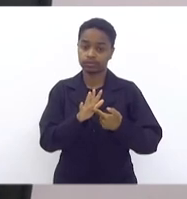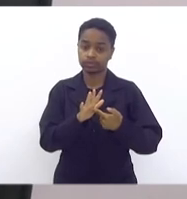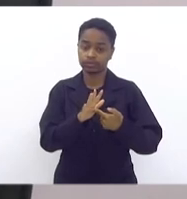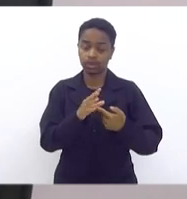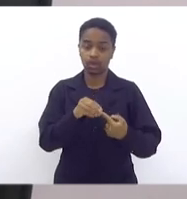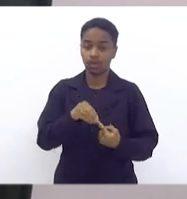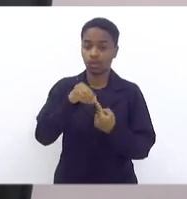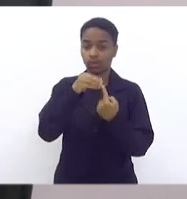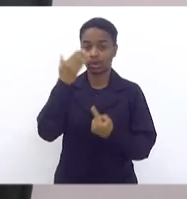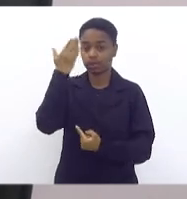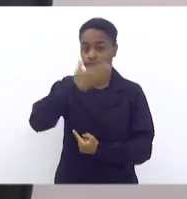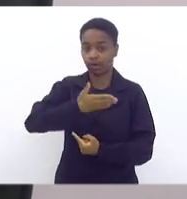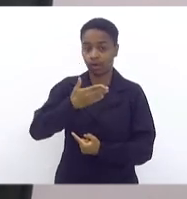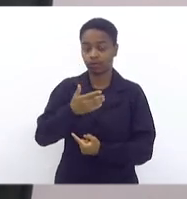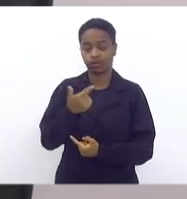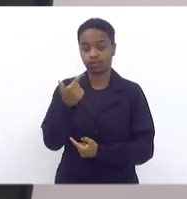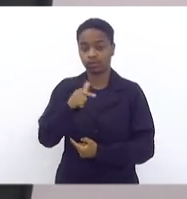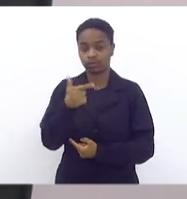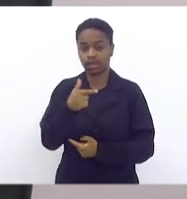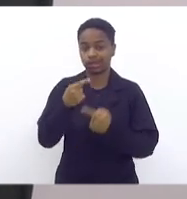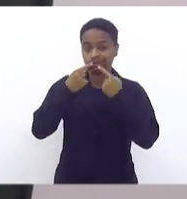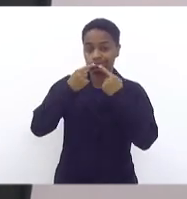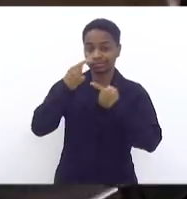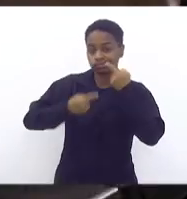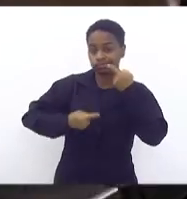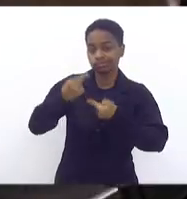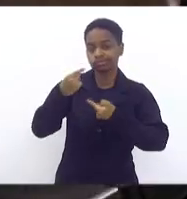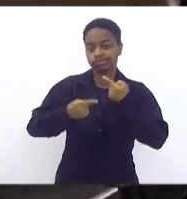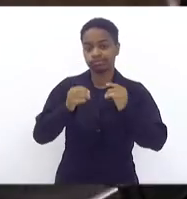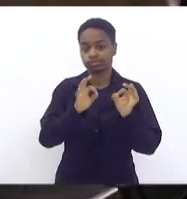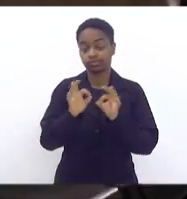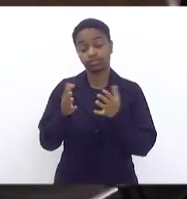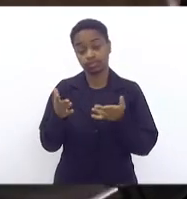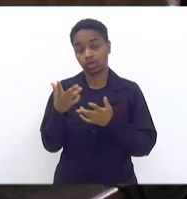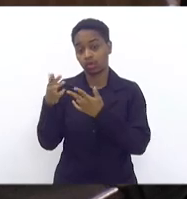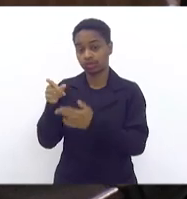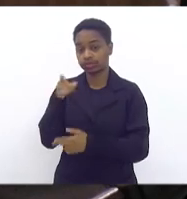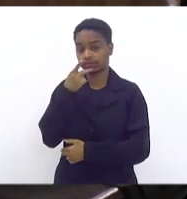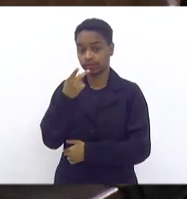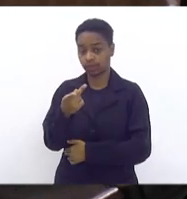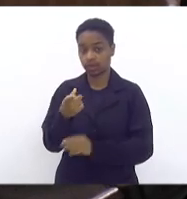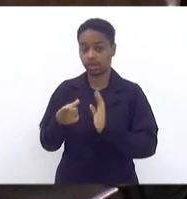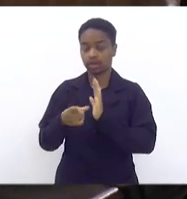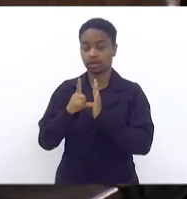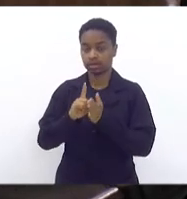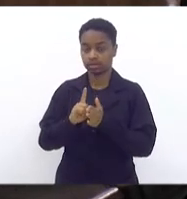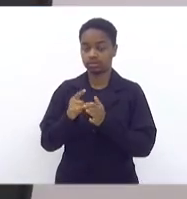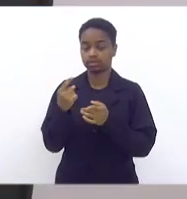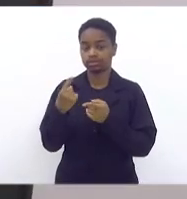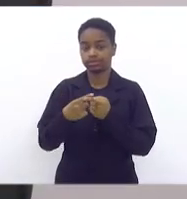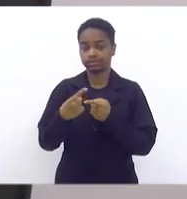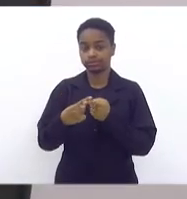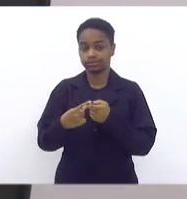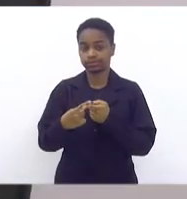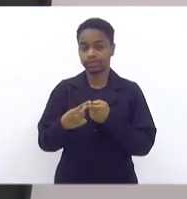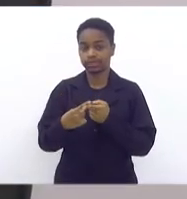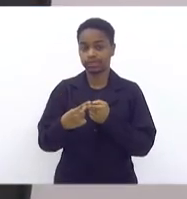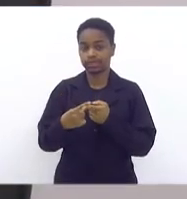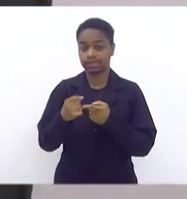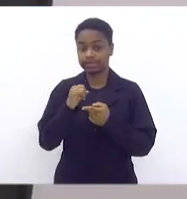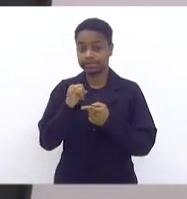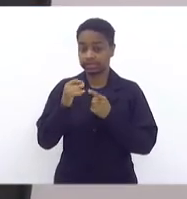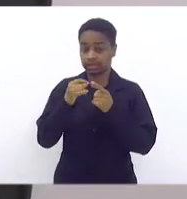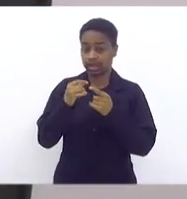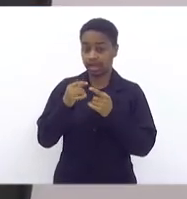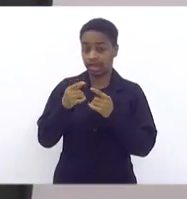prova inequívoca né tanto é a dificuldade que o senhor colocou quando questionada o